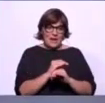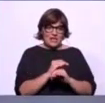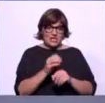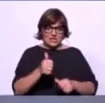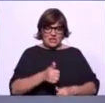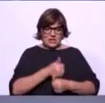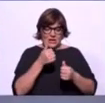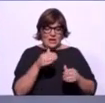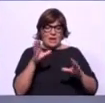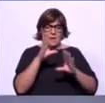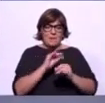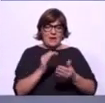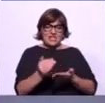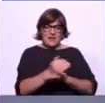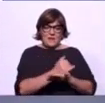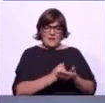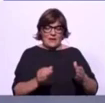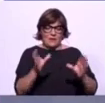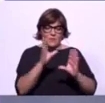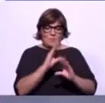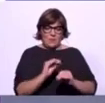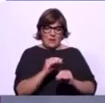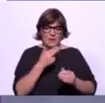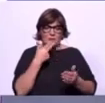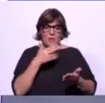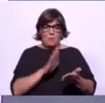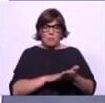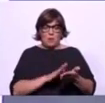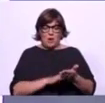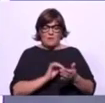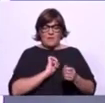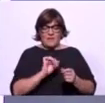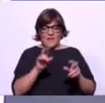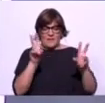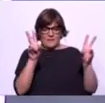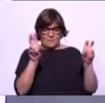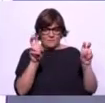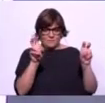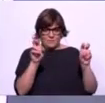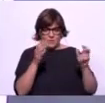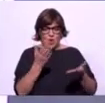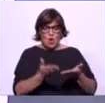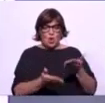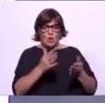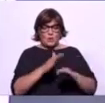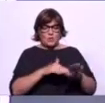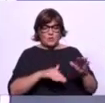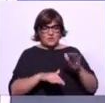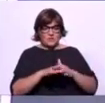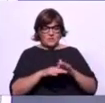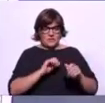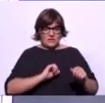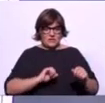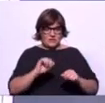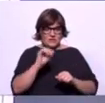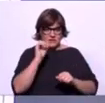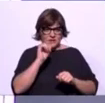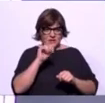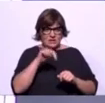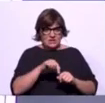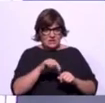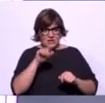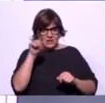mais dados, mais factos, no que diz respeito, neste caso, sobre comparações que foram feitas aqui e